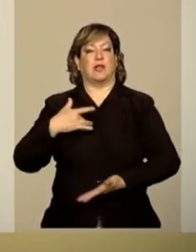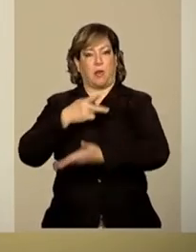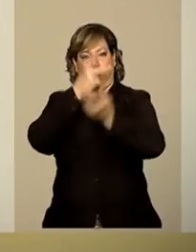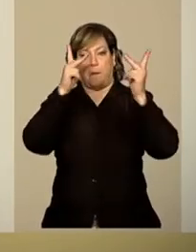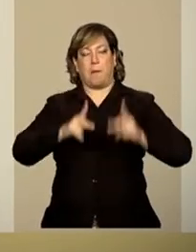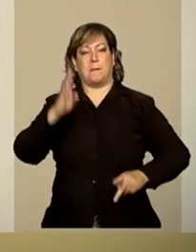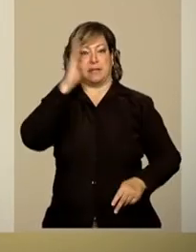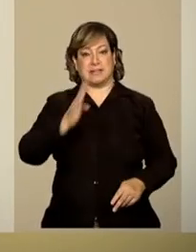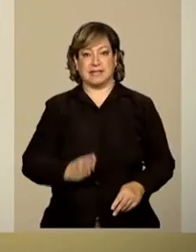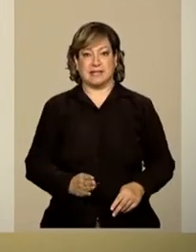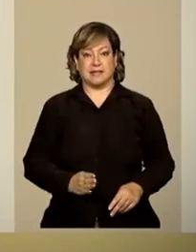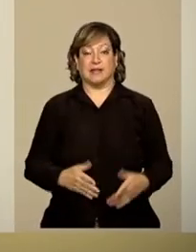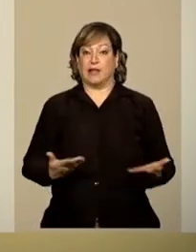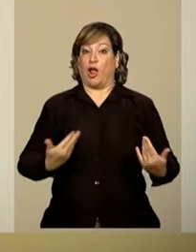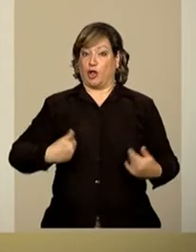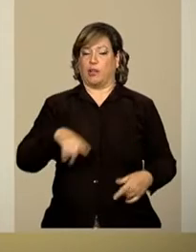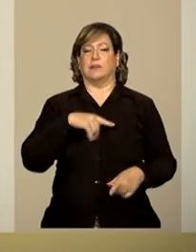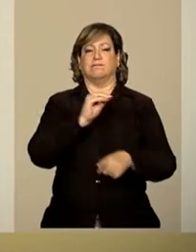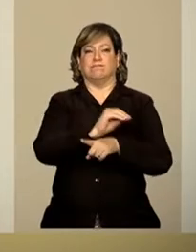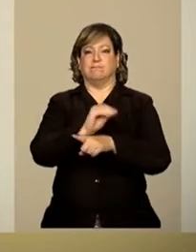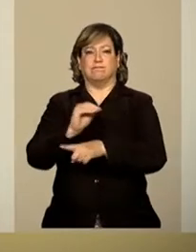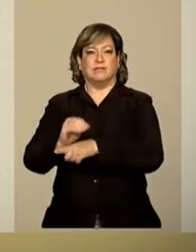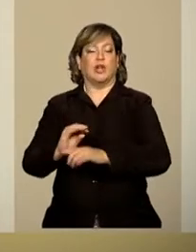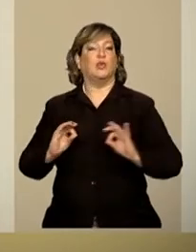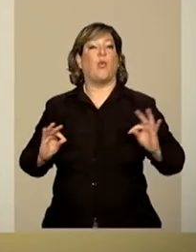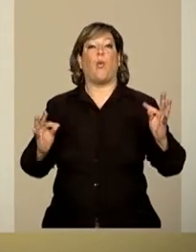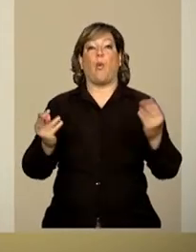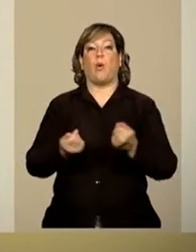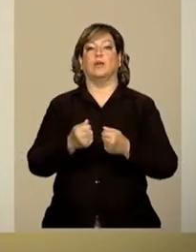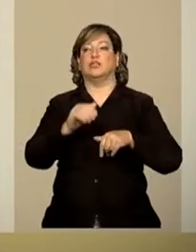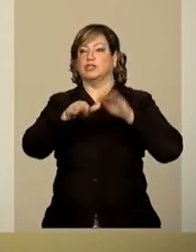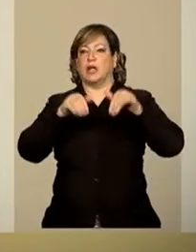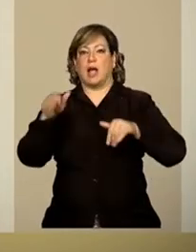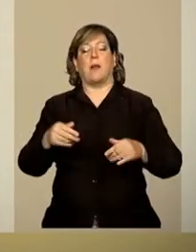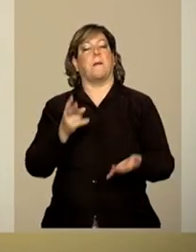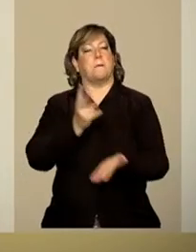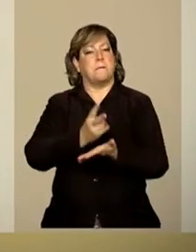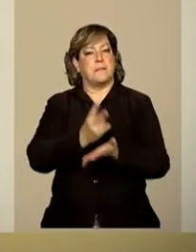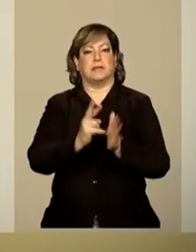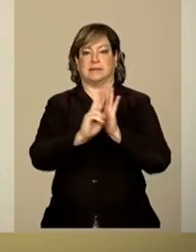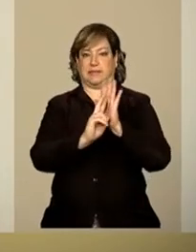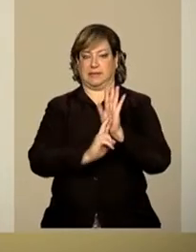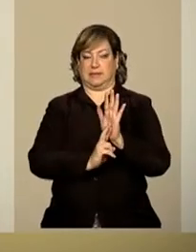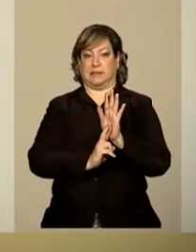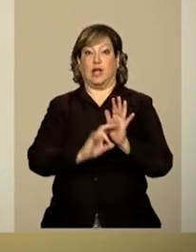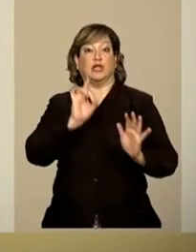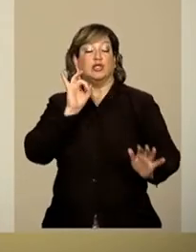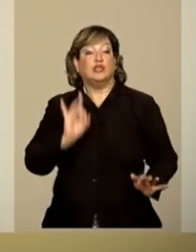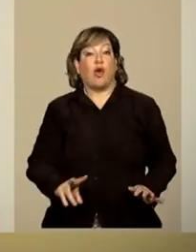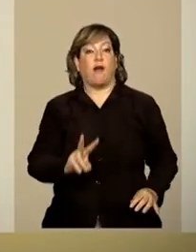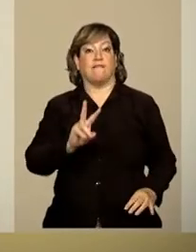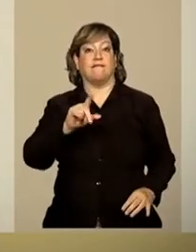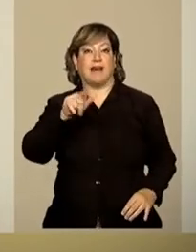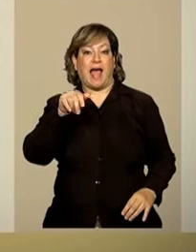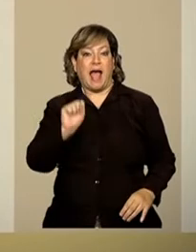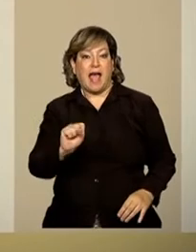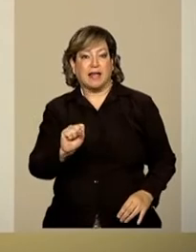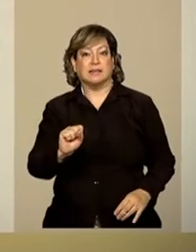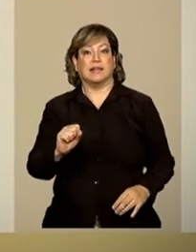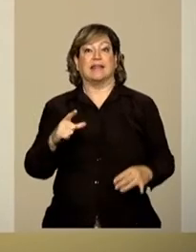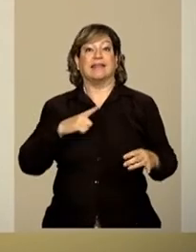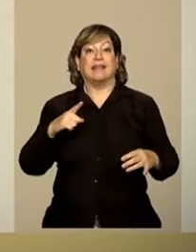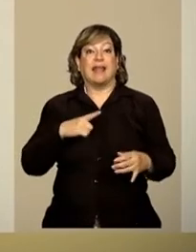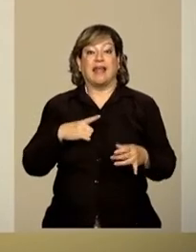do povo brasileiro estamos mantendo em todas as chamadas o mesmo critério só as vagas não preenchidas